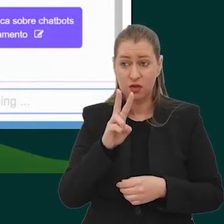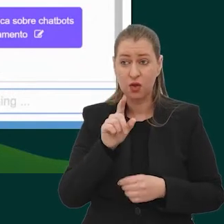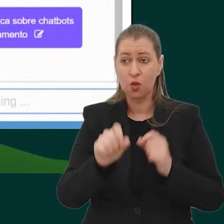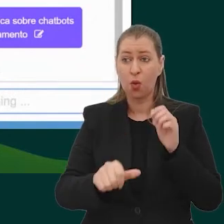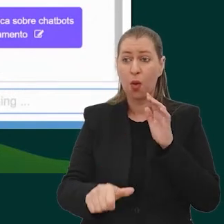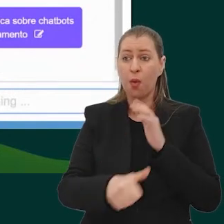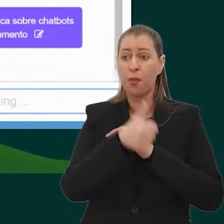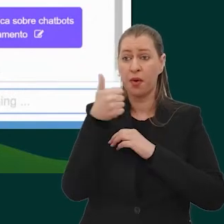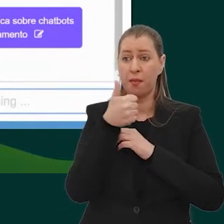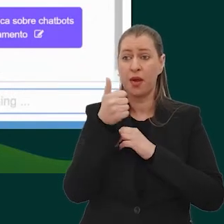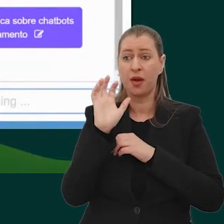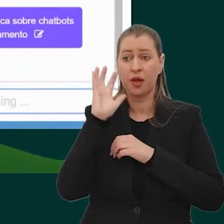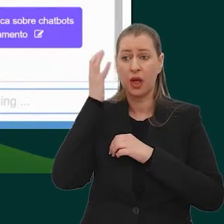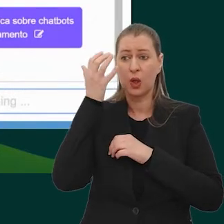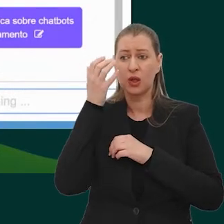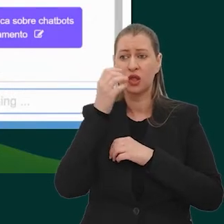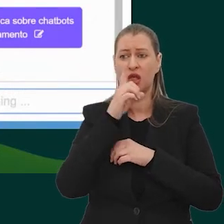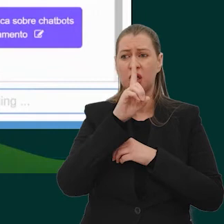veio lá em